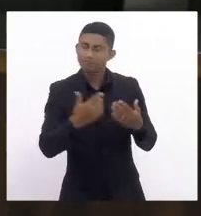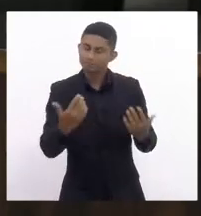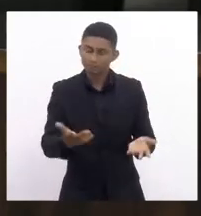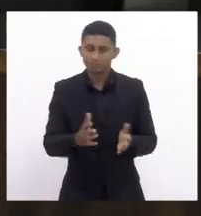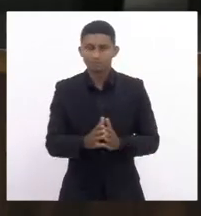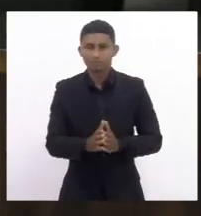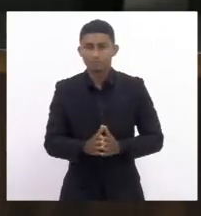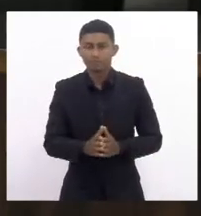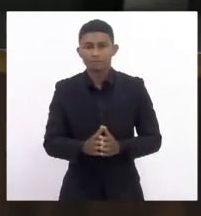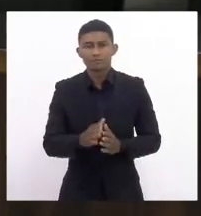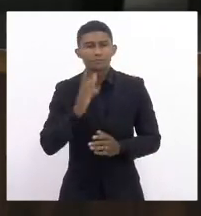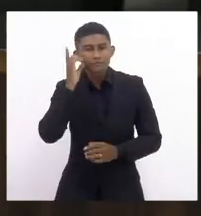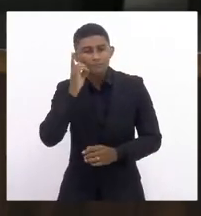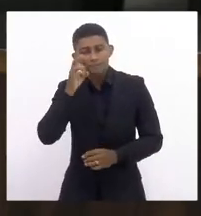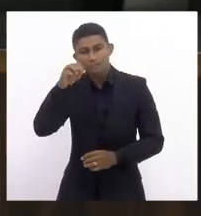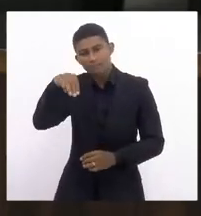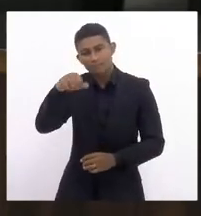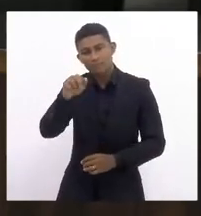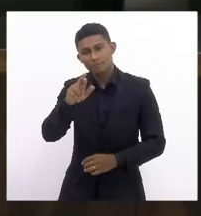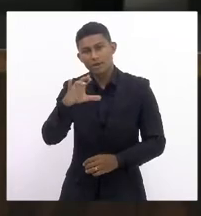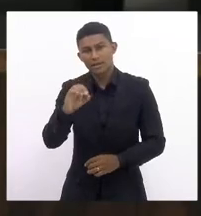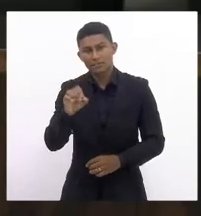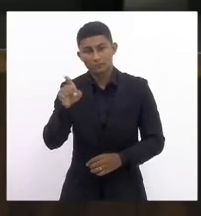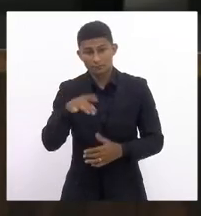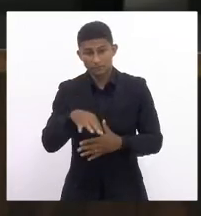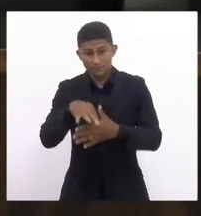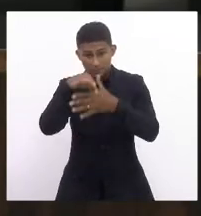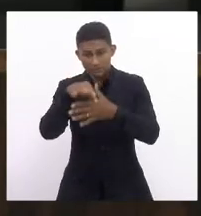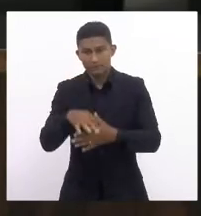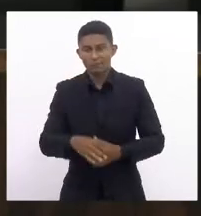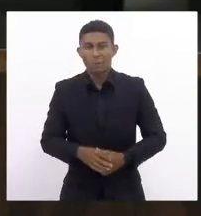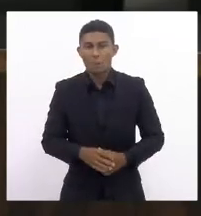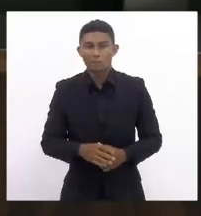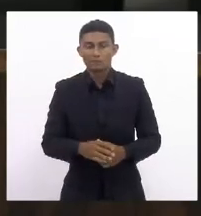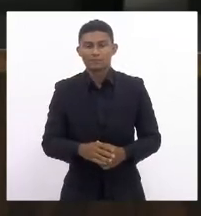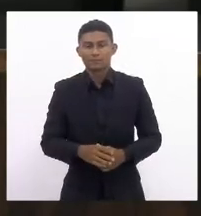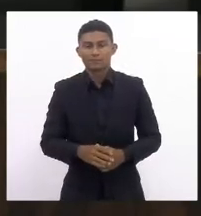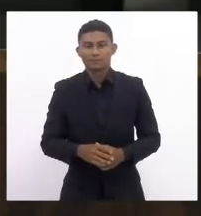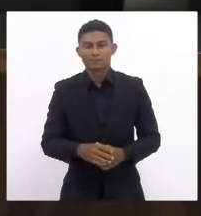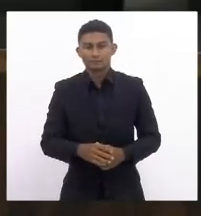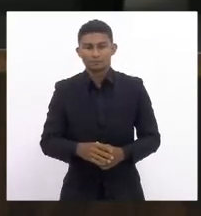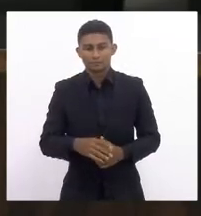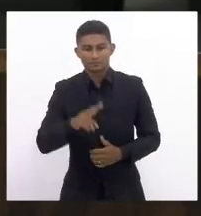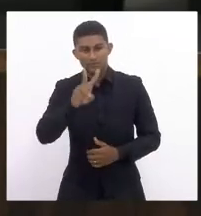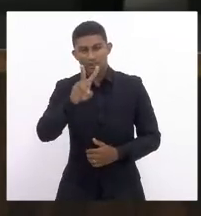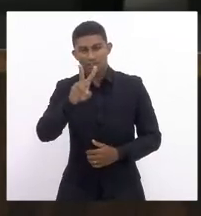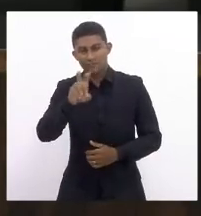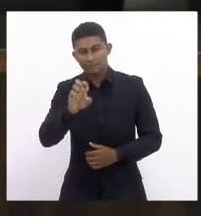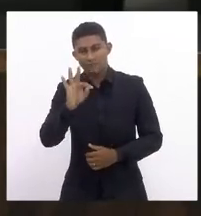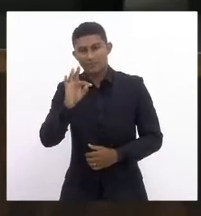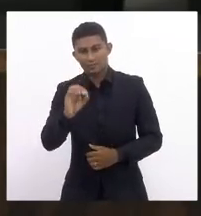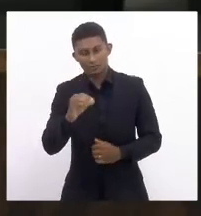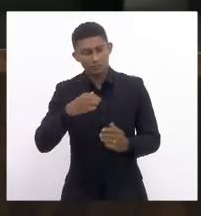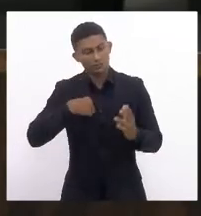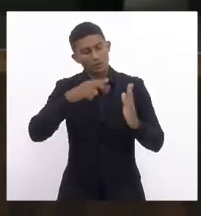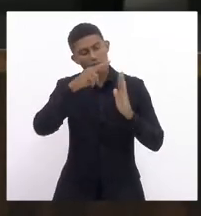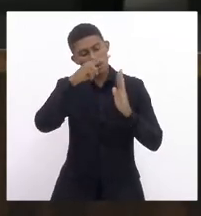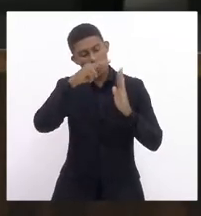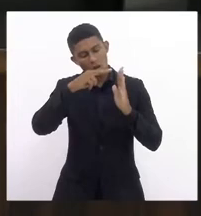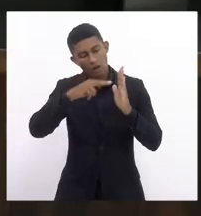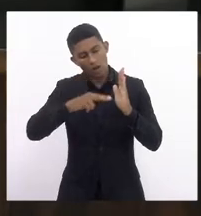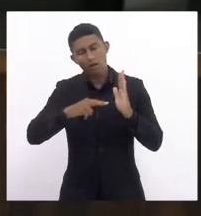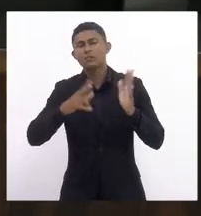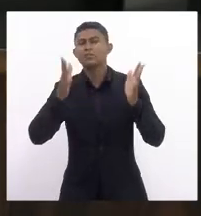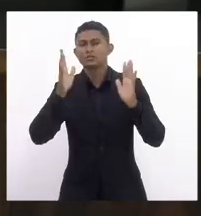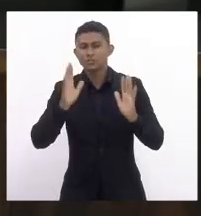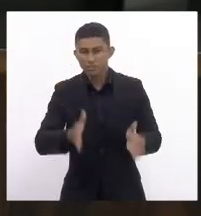deputado Márcio Pacheco, por favor, nosso líder. Eu vou ler os vetos que estão acordados